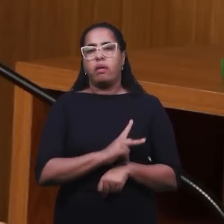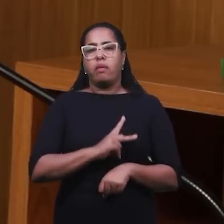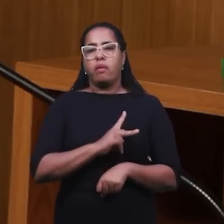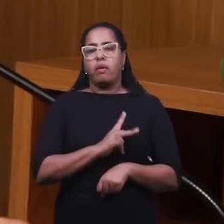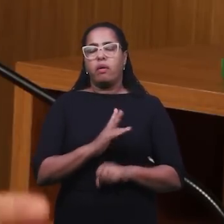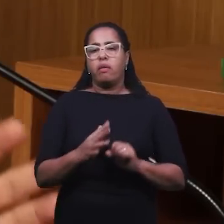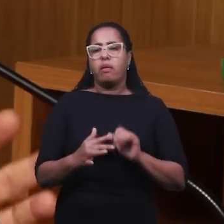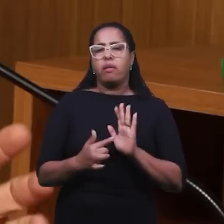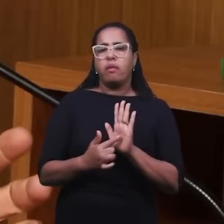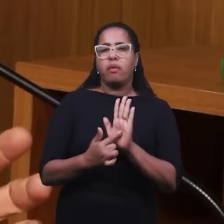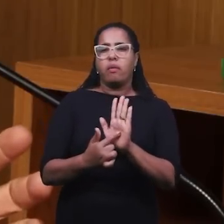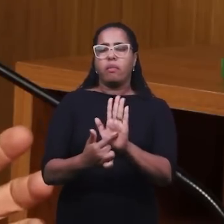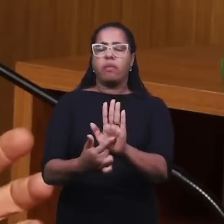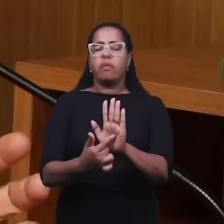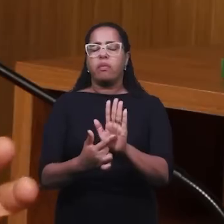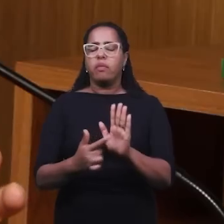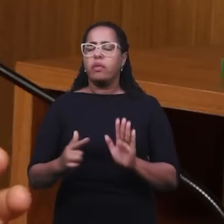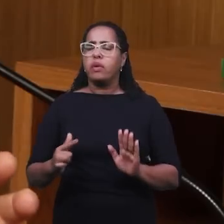que Paulo coloca.